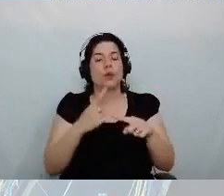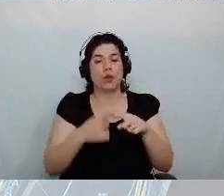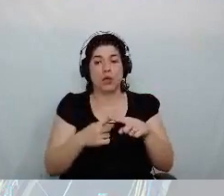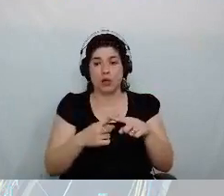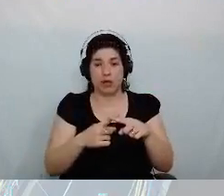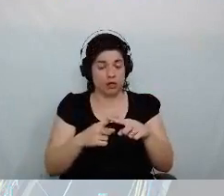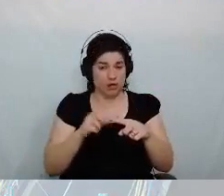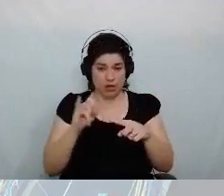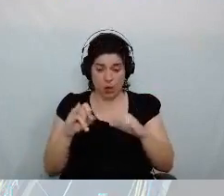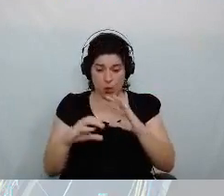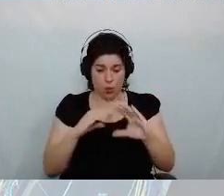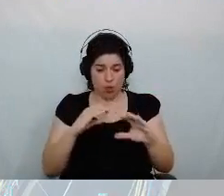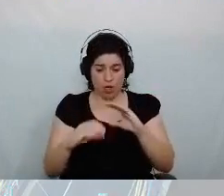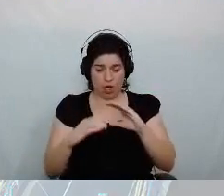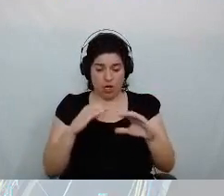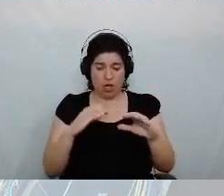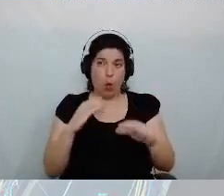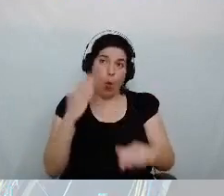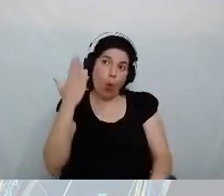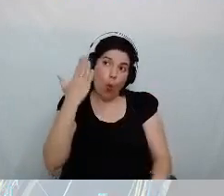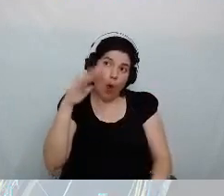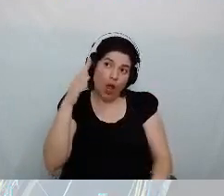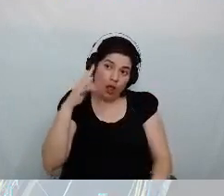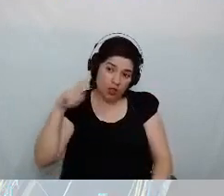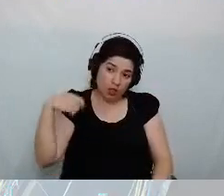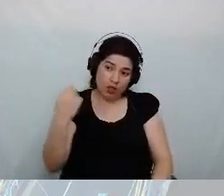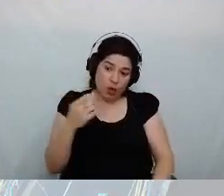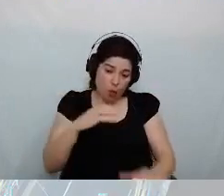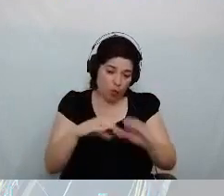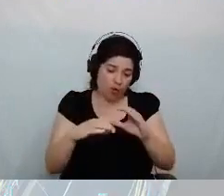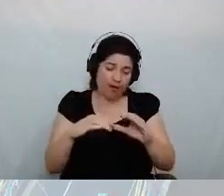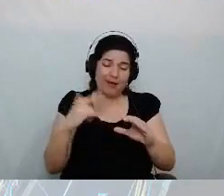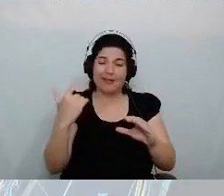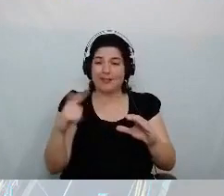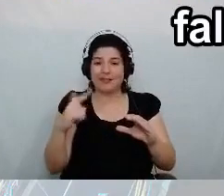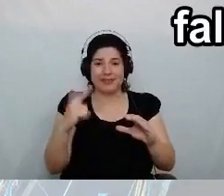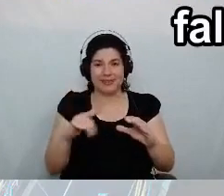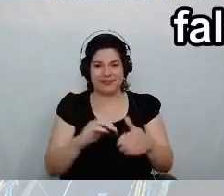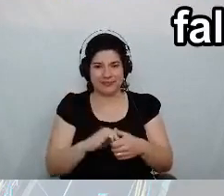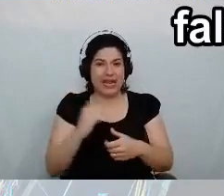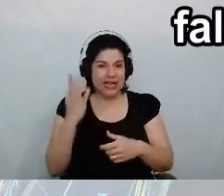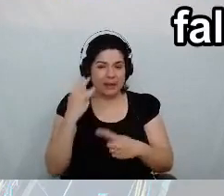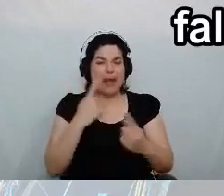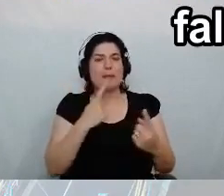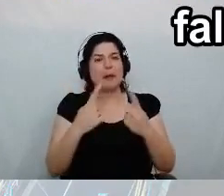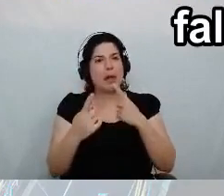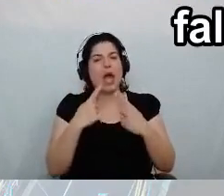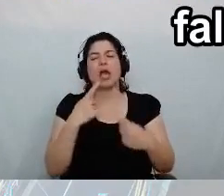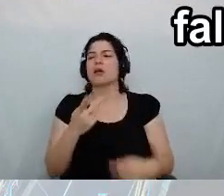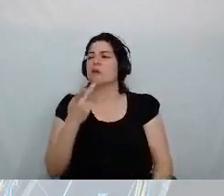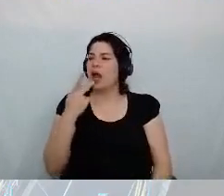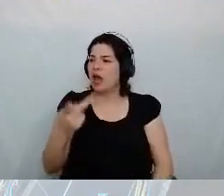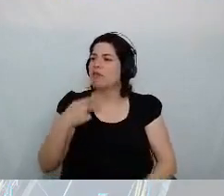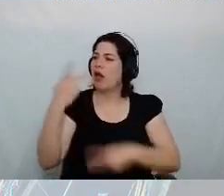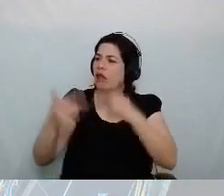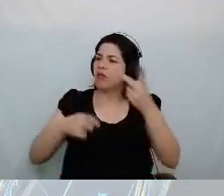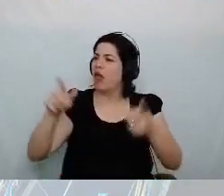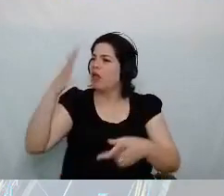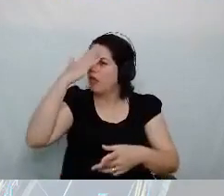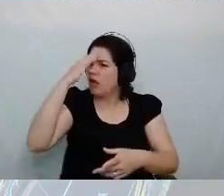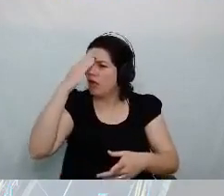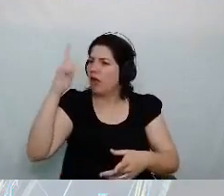compreensão. Percebe? Sabe aquelas discussões que você fala, estou falando e você não está entendendo, estou falando e você não está